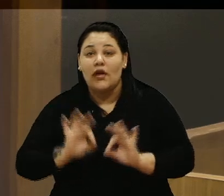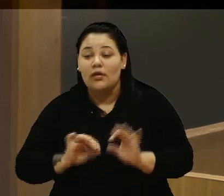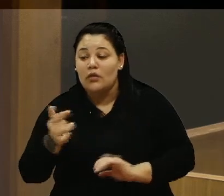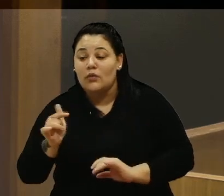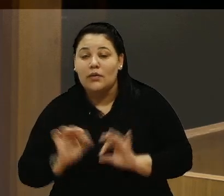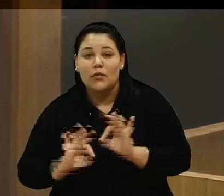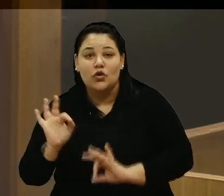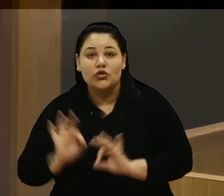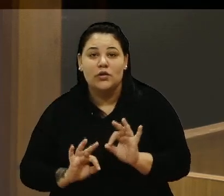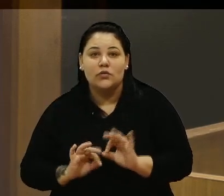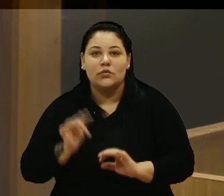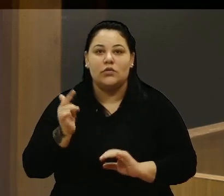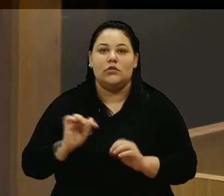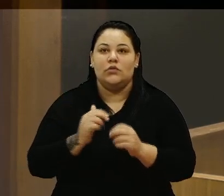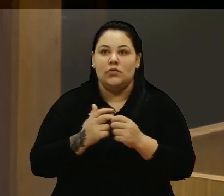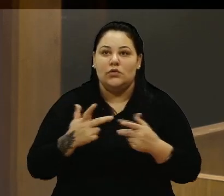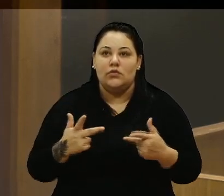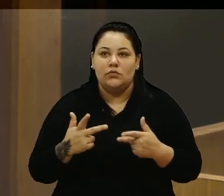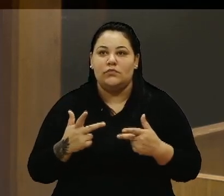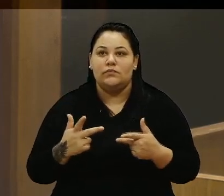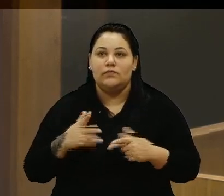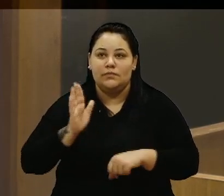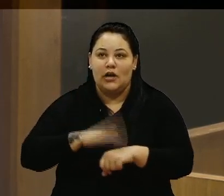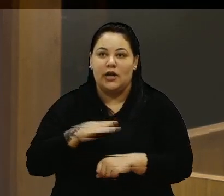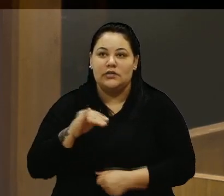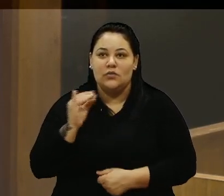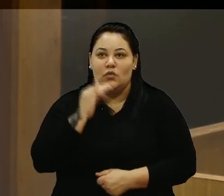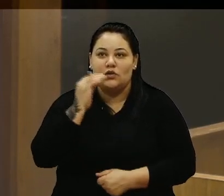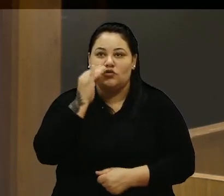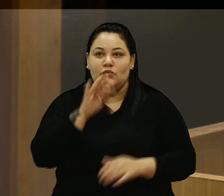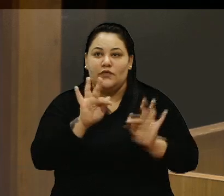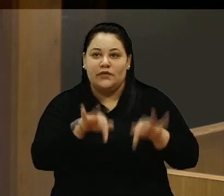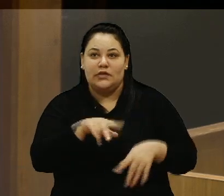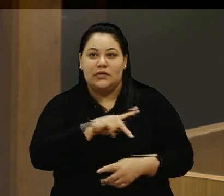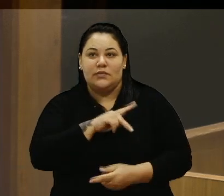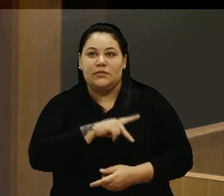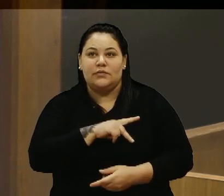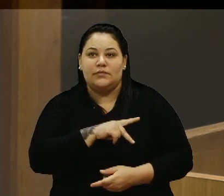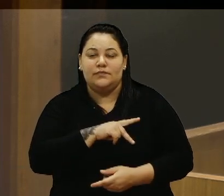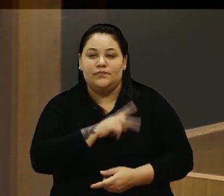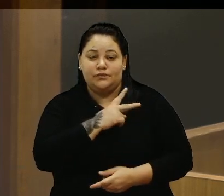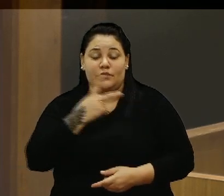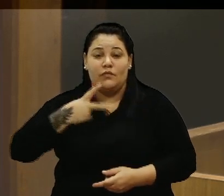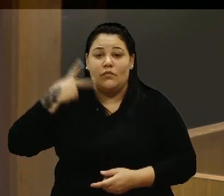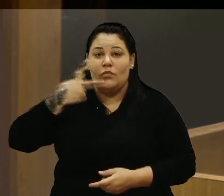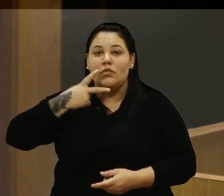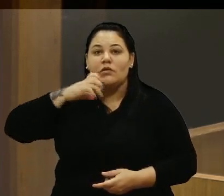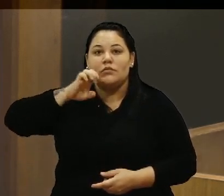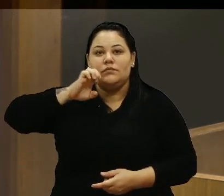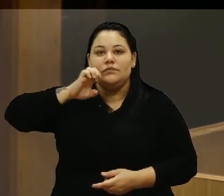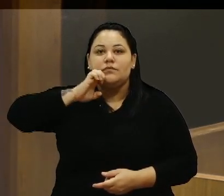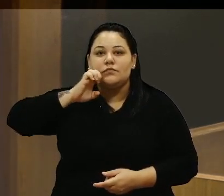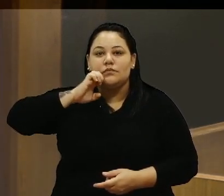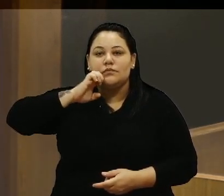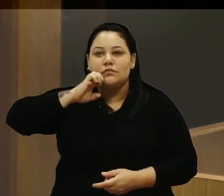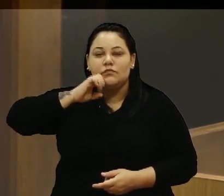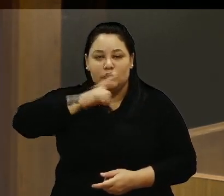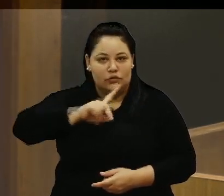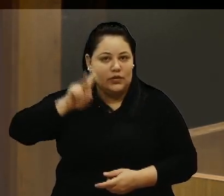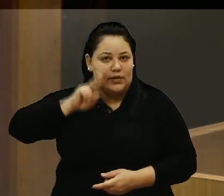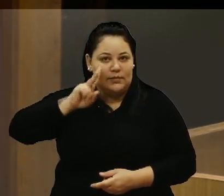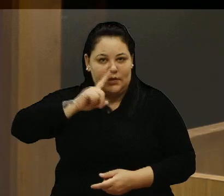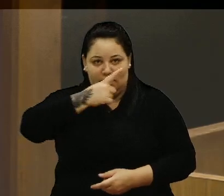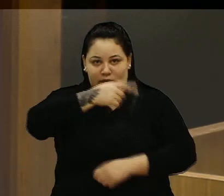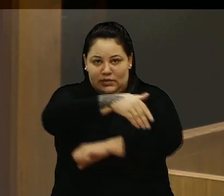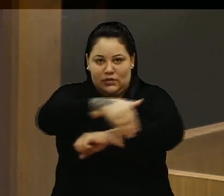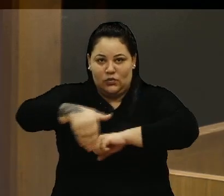mais importante para concluir, presidente. Uma coisa muito importante. Vereadora Estela Balardim, a senhora lembra lá da